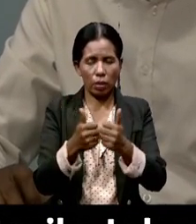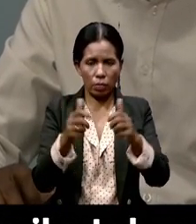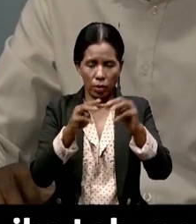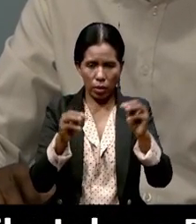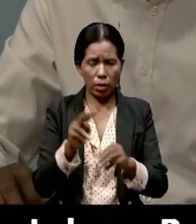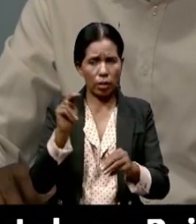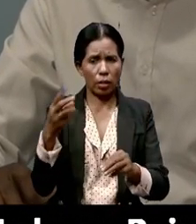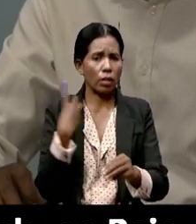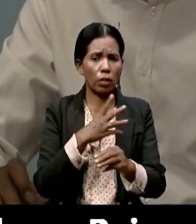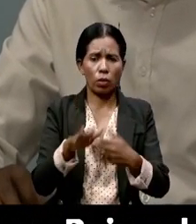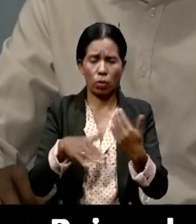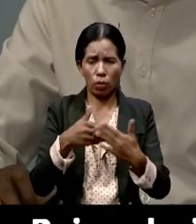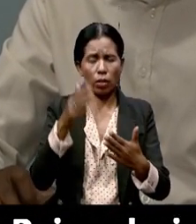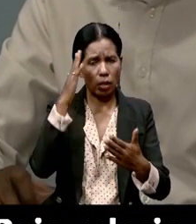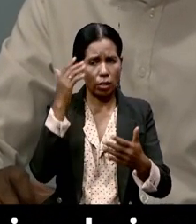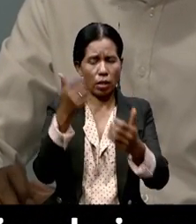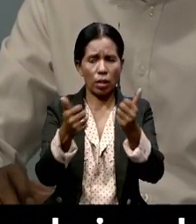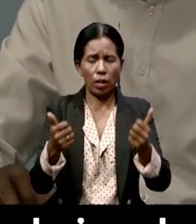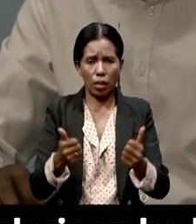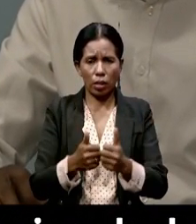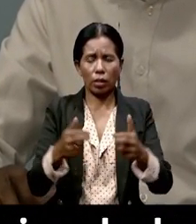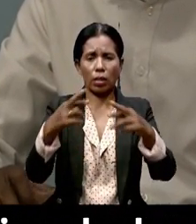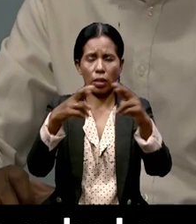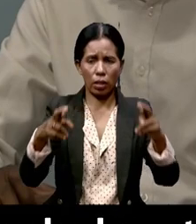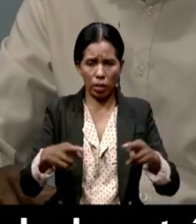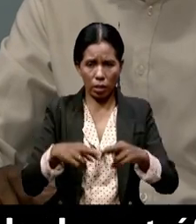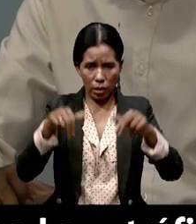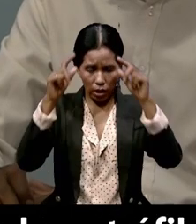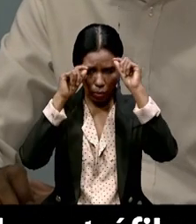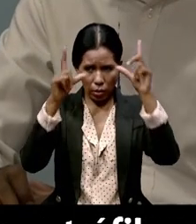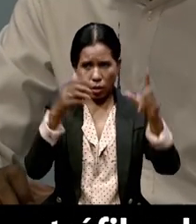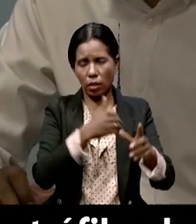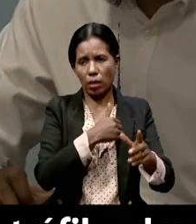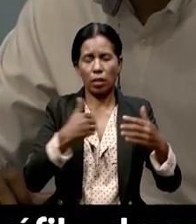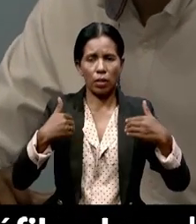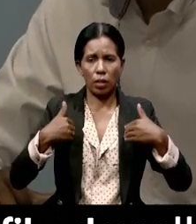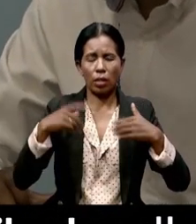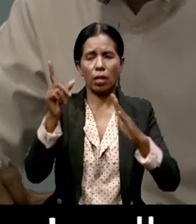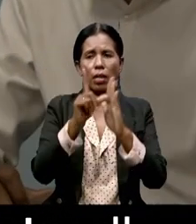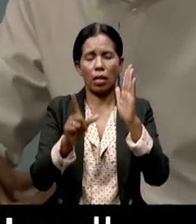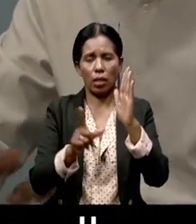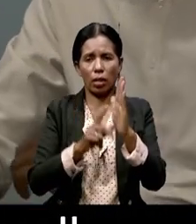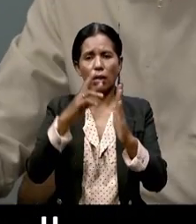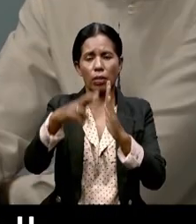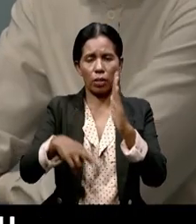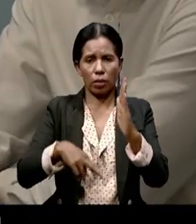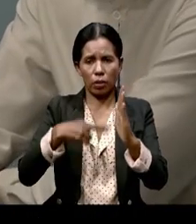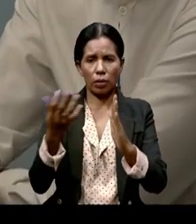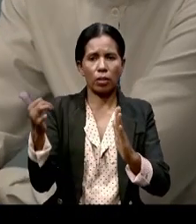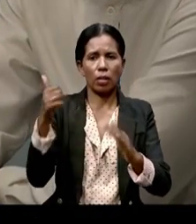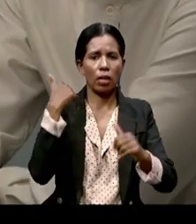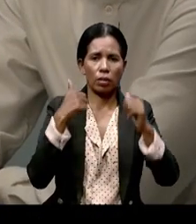hota tene kata arte ritual e Timor Leste sida que lei própria para atu regula ser nian atividade